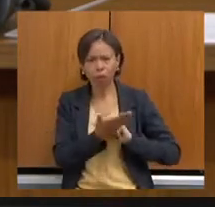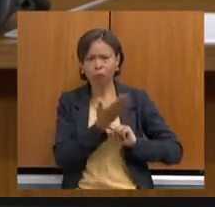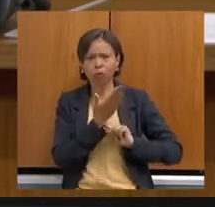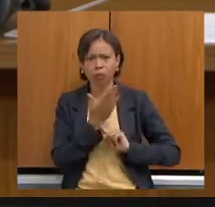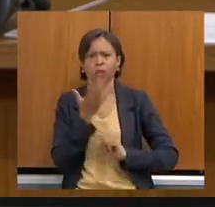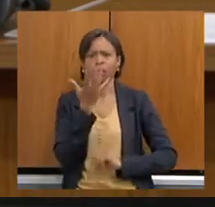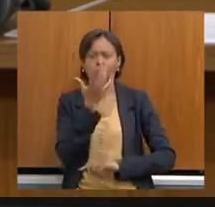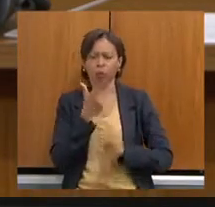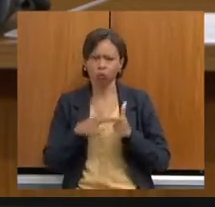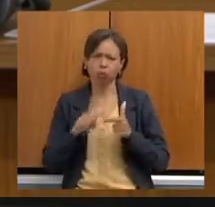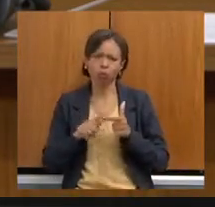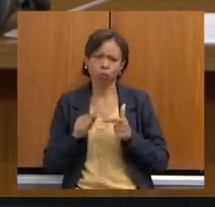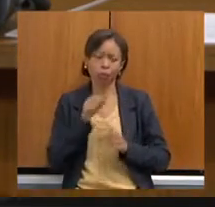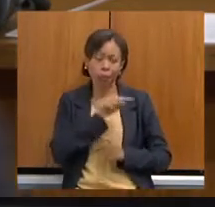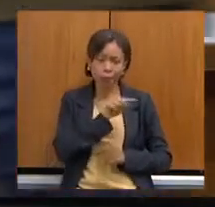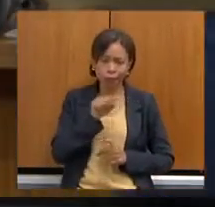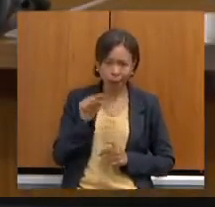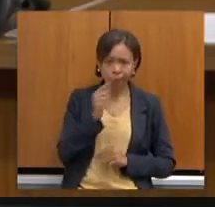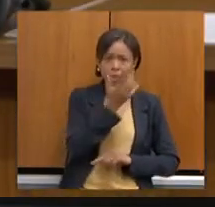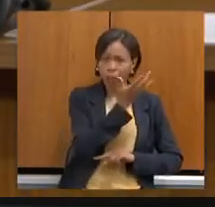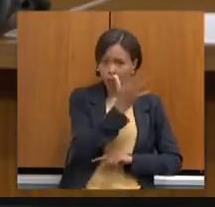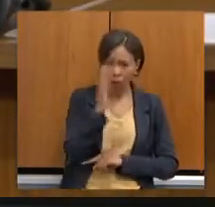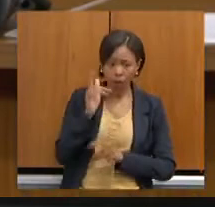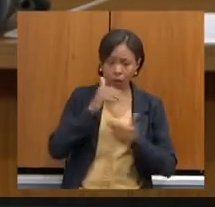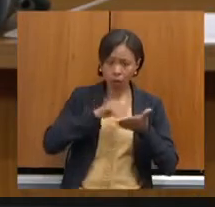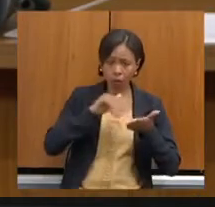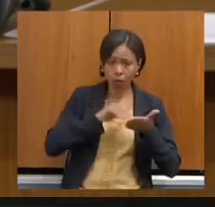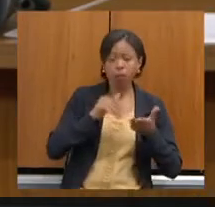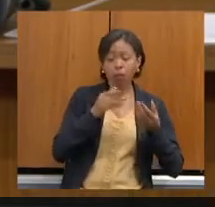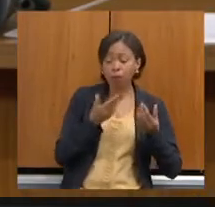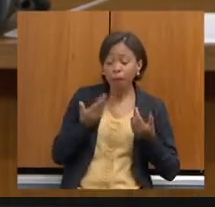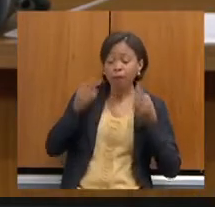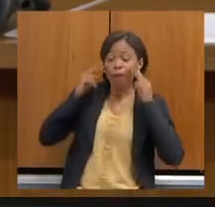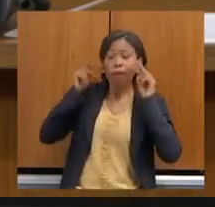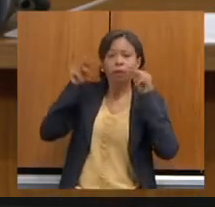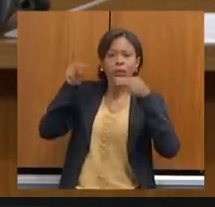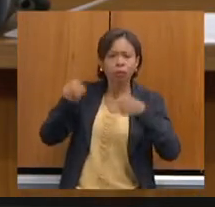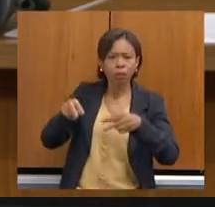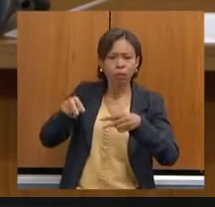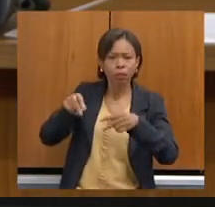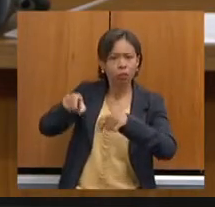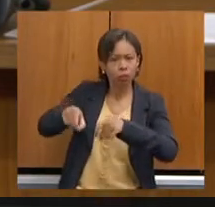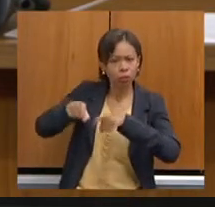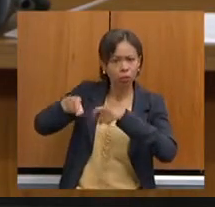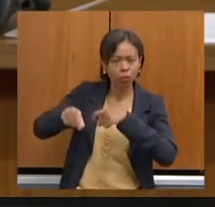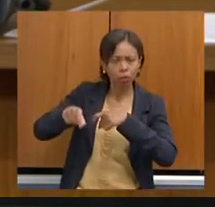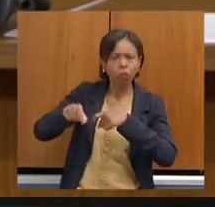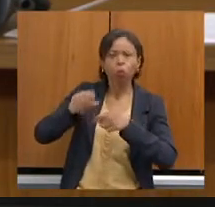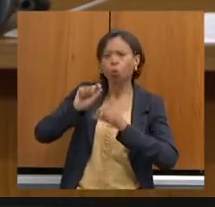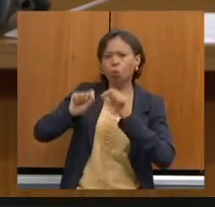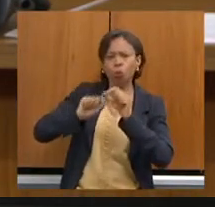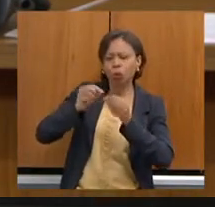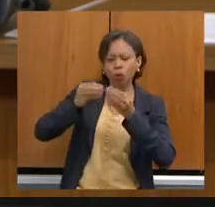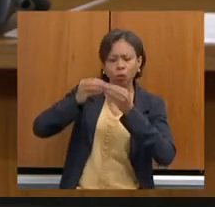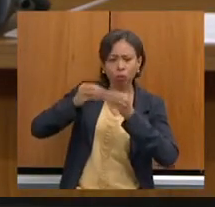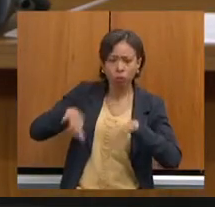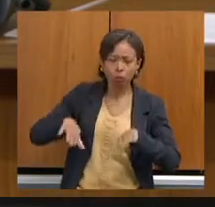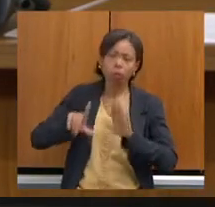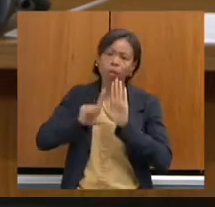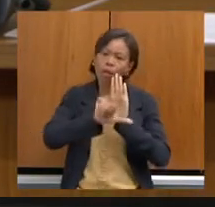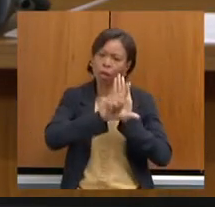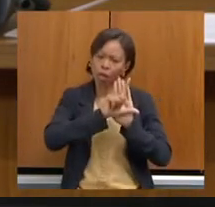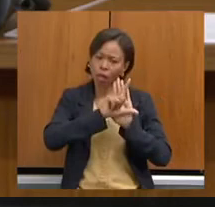que vão ao campo para ver o que que pacta muitas ações não é em muitas legislações